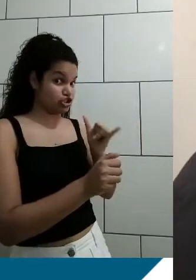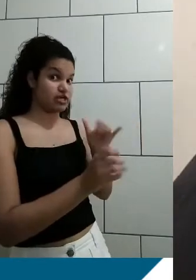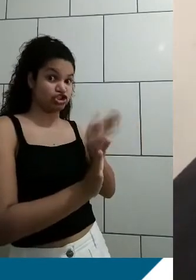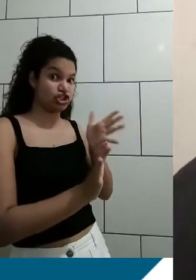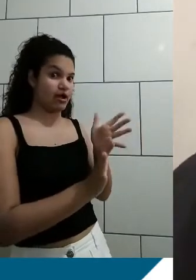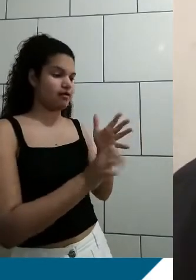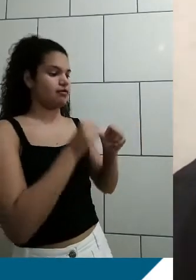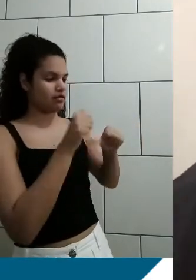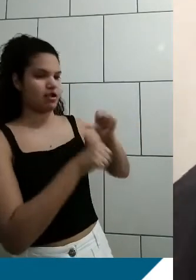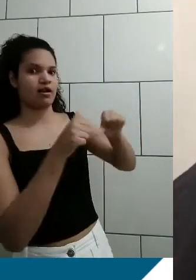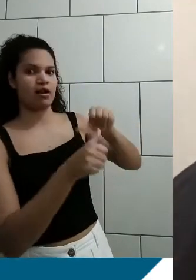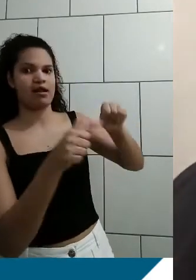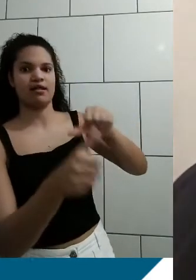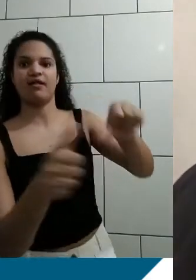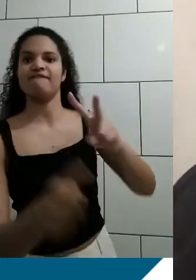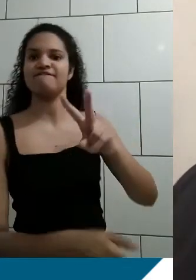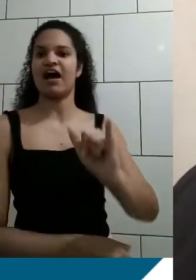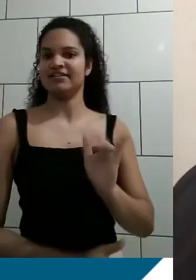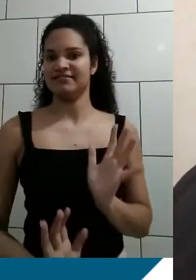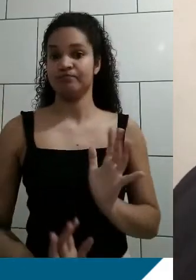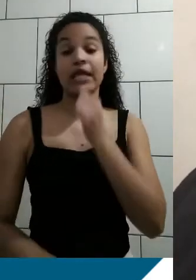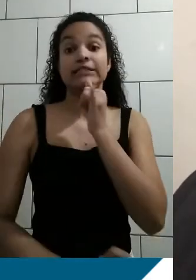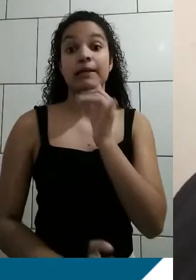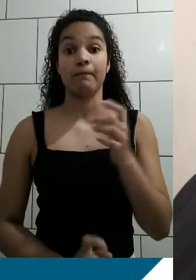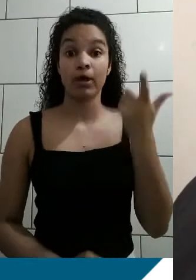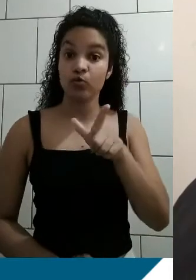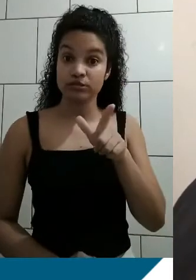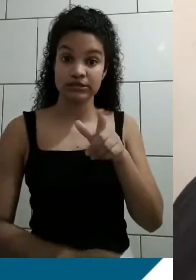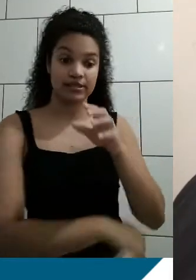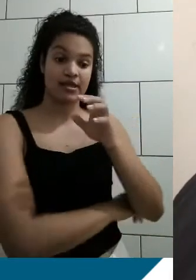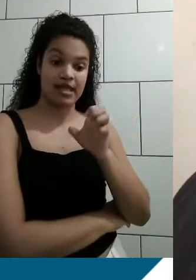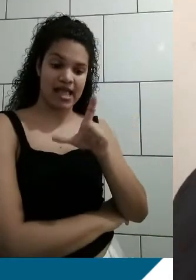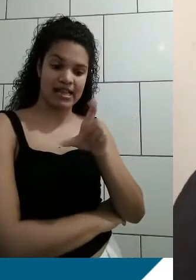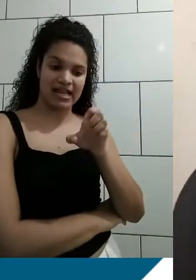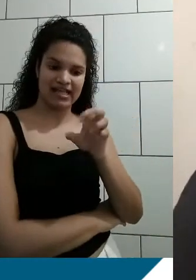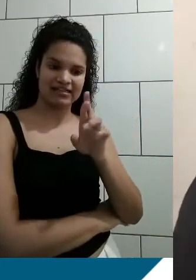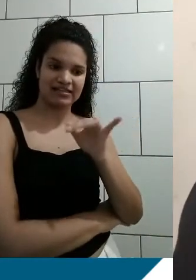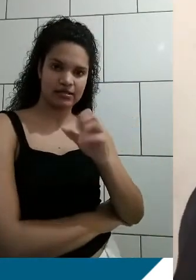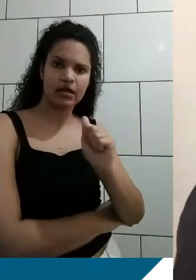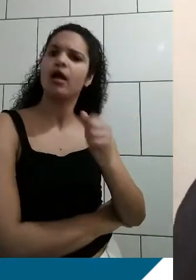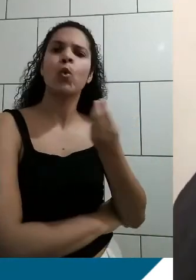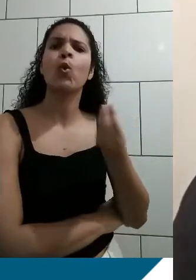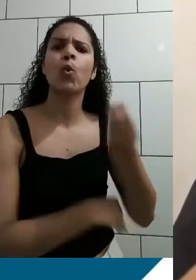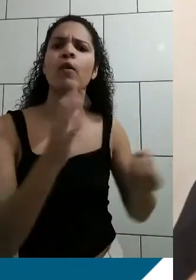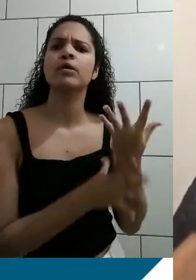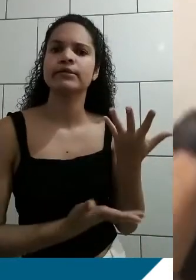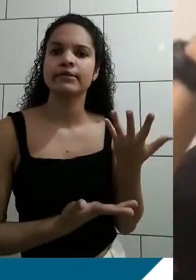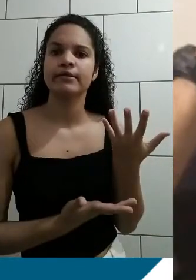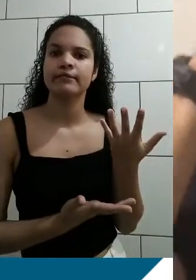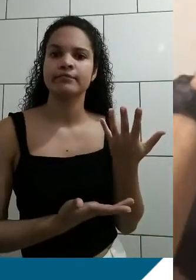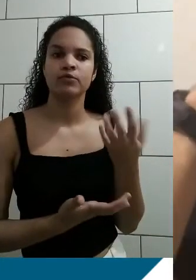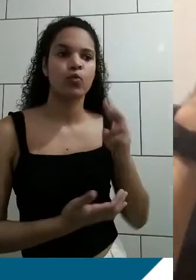elétrica nas usinas hidrelétricas, ali o processo que ocorre é o processo da conversão da energia mecânica devido